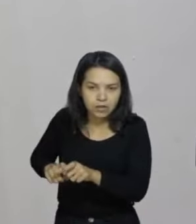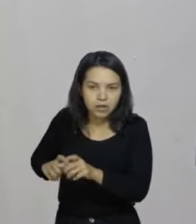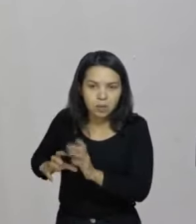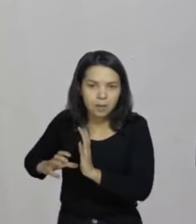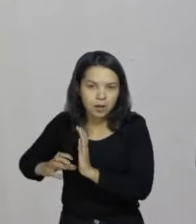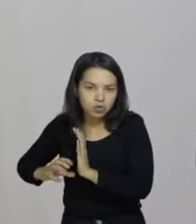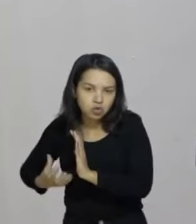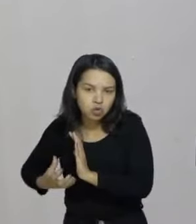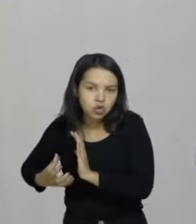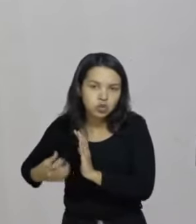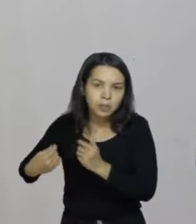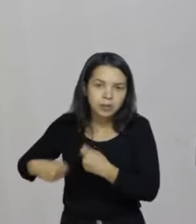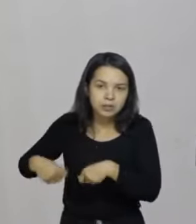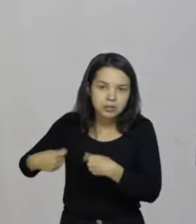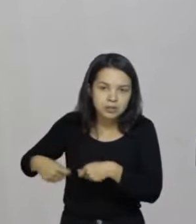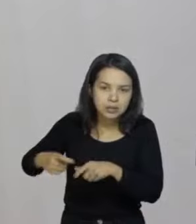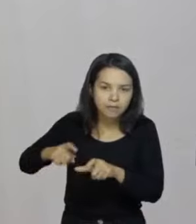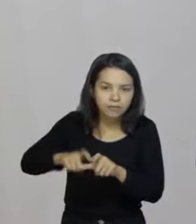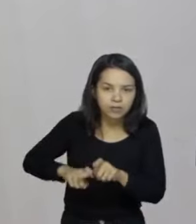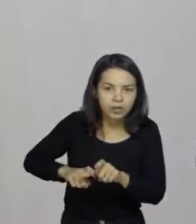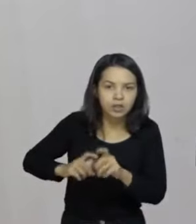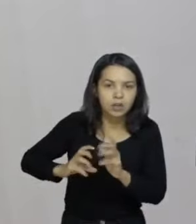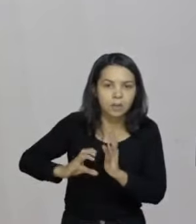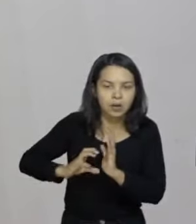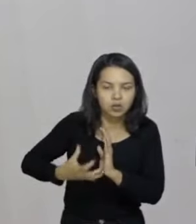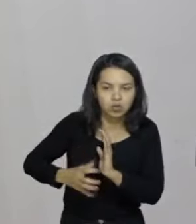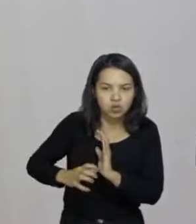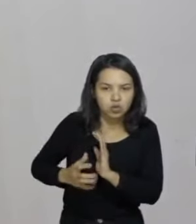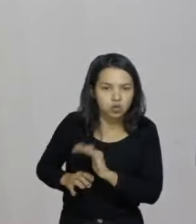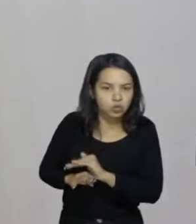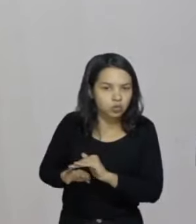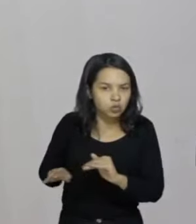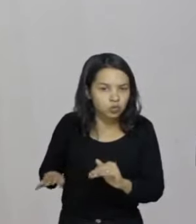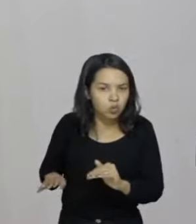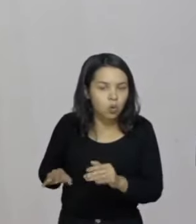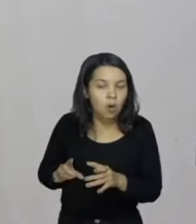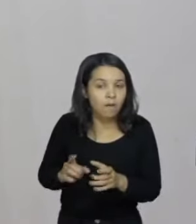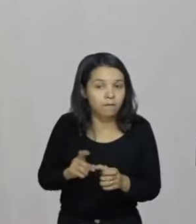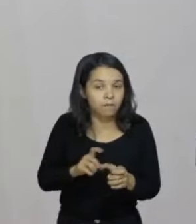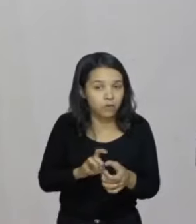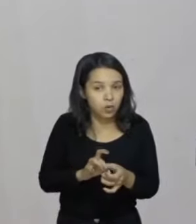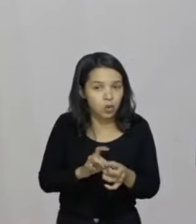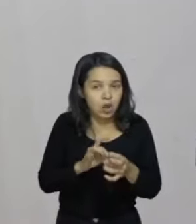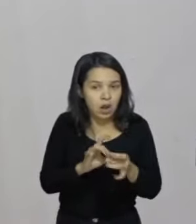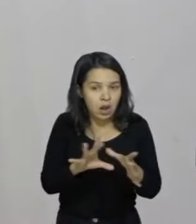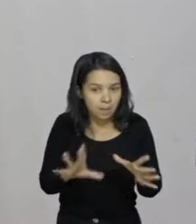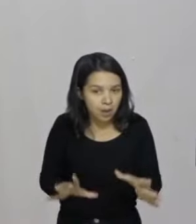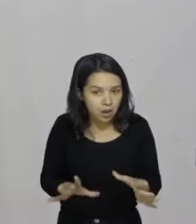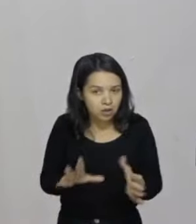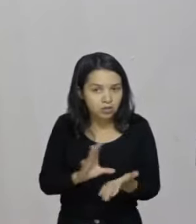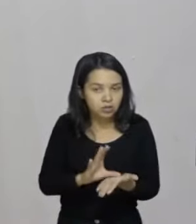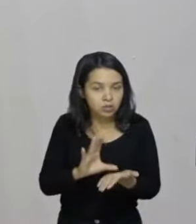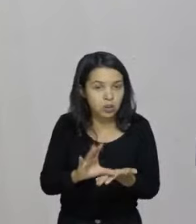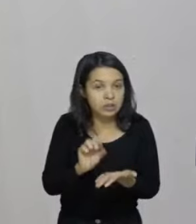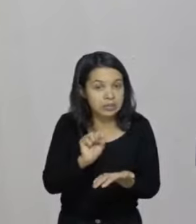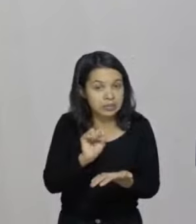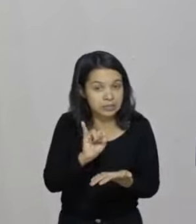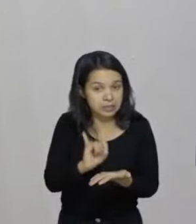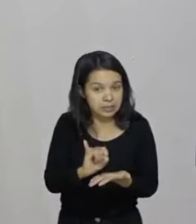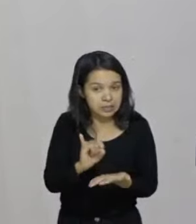no partido bem e a vinculação Da liberação do recurso se apoiasse